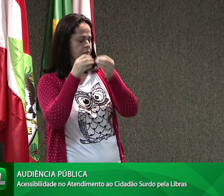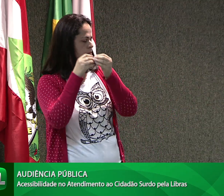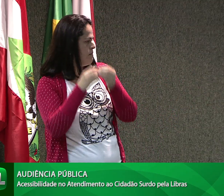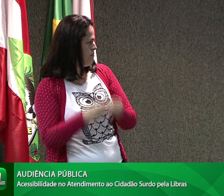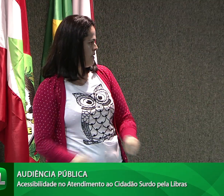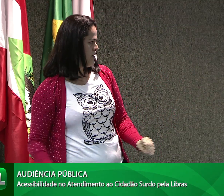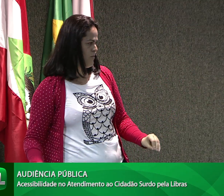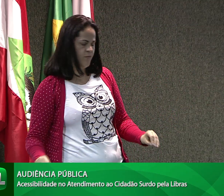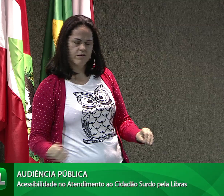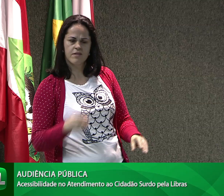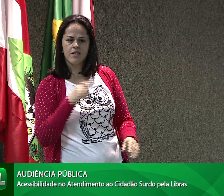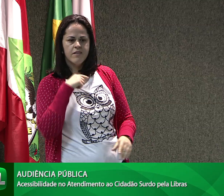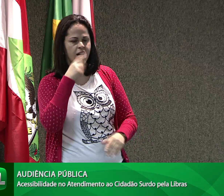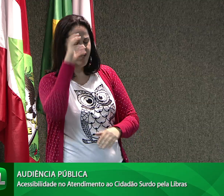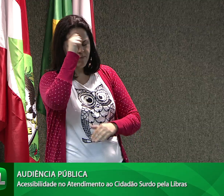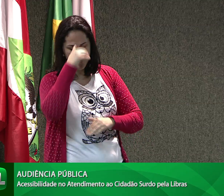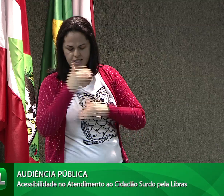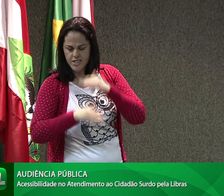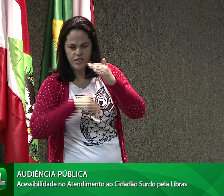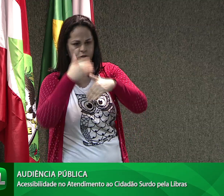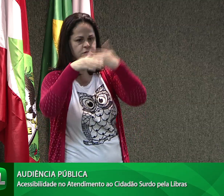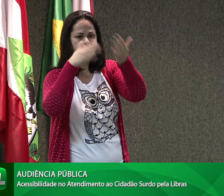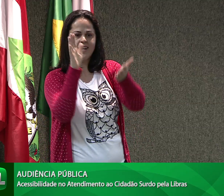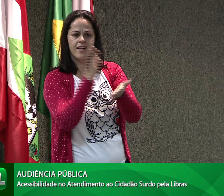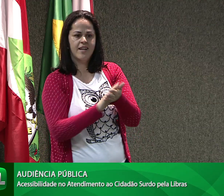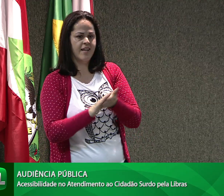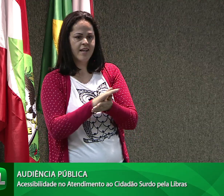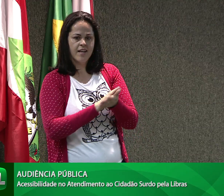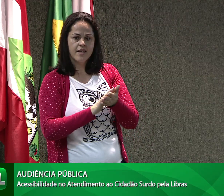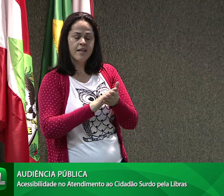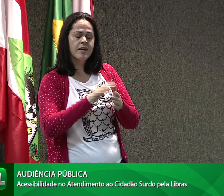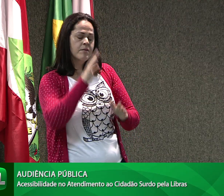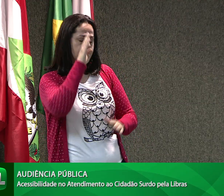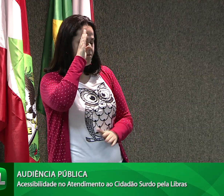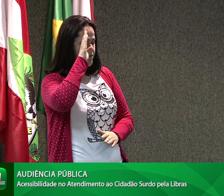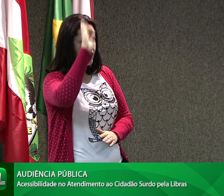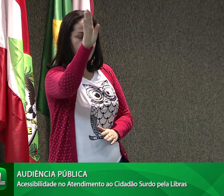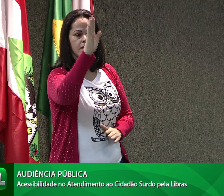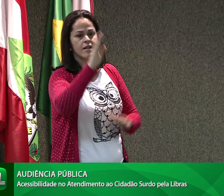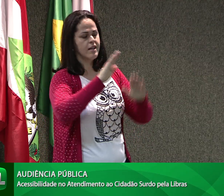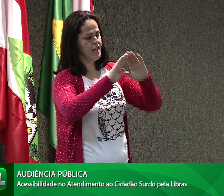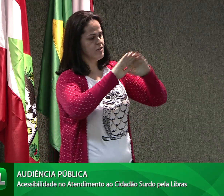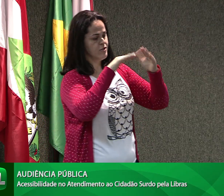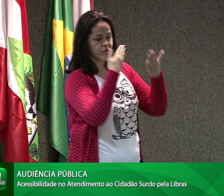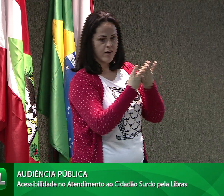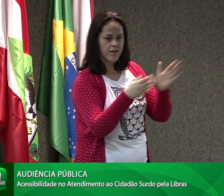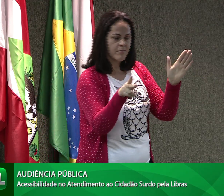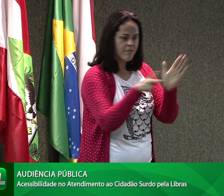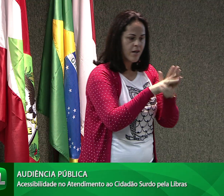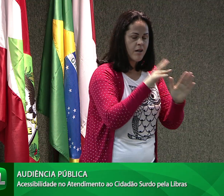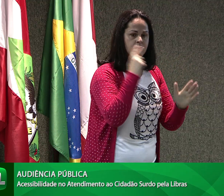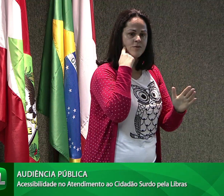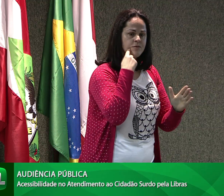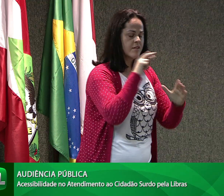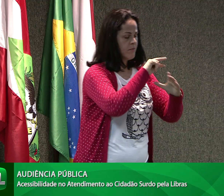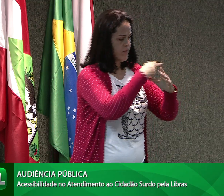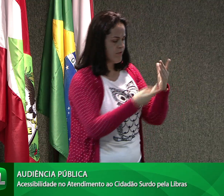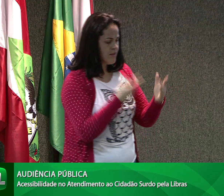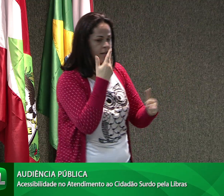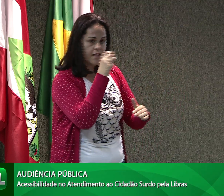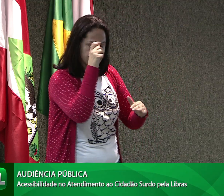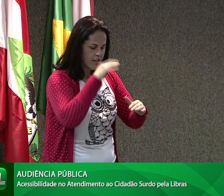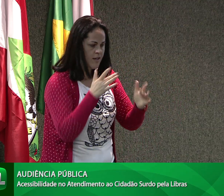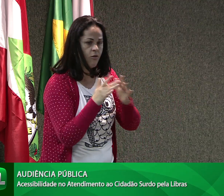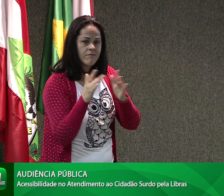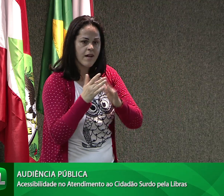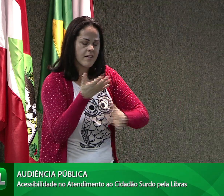falta no atendimento. E isso acaba acarretando muitos prejuízos da aprendizagem, porque acaba sendo prejudicado e não se desenvolve. Então, uma